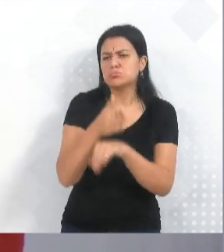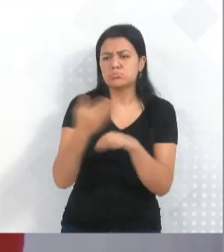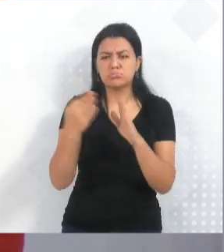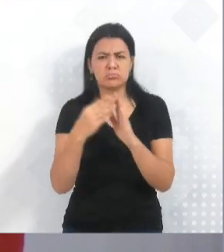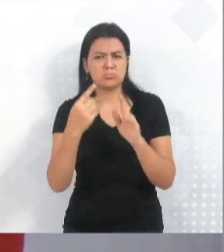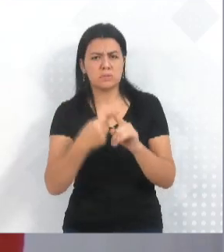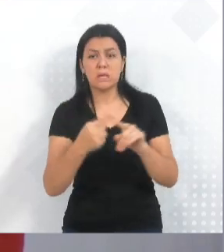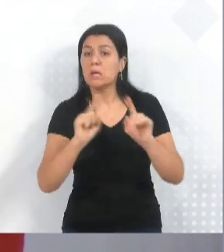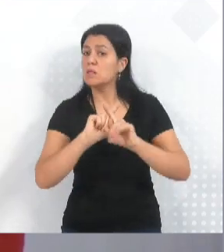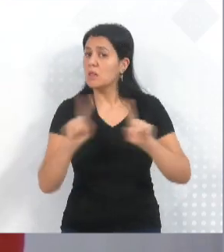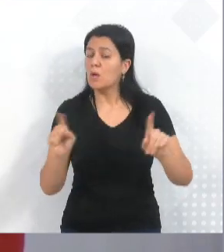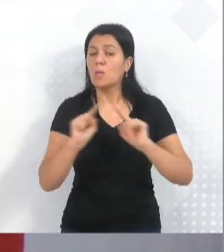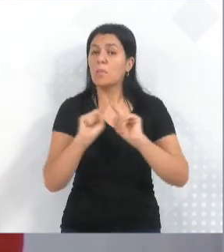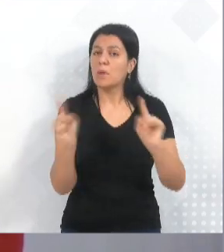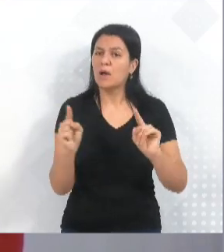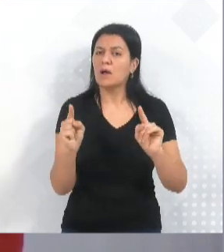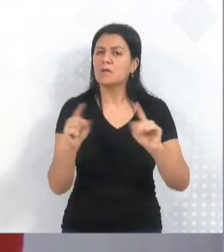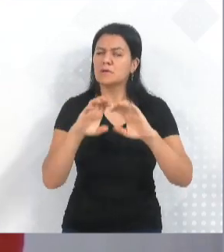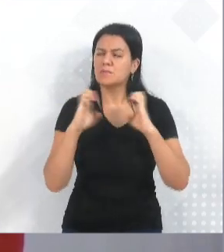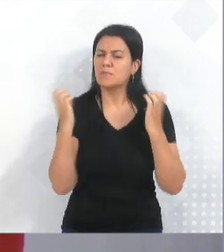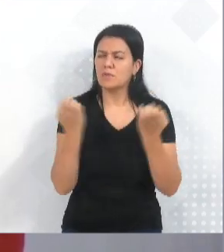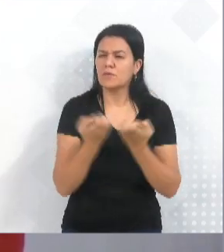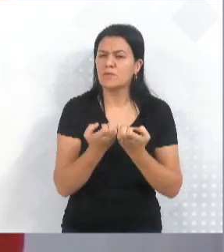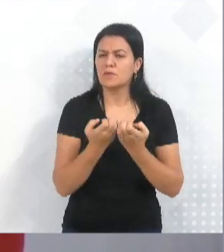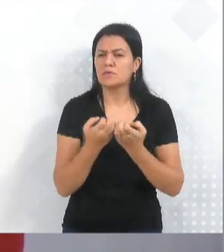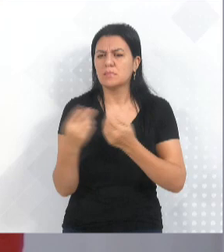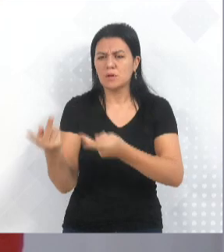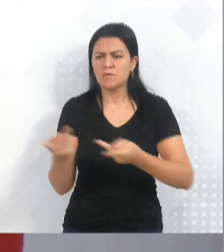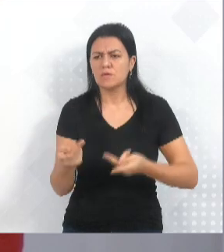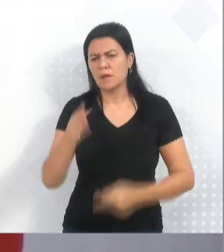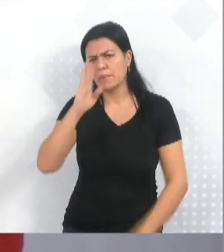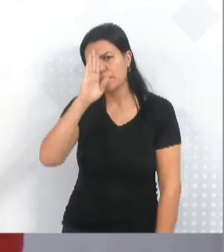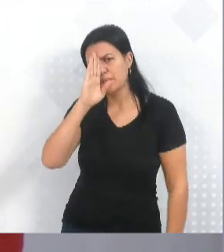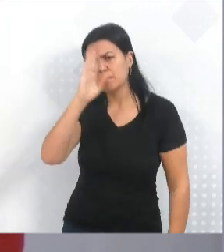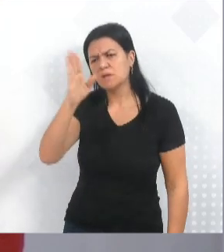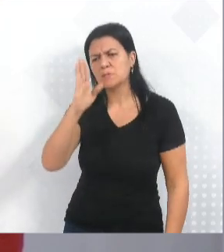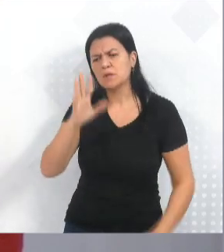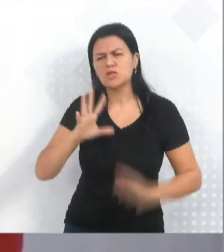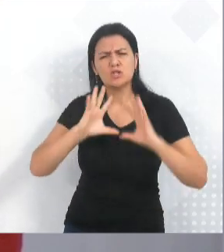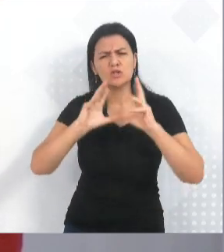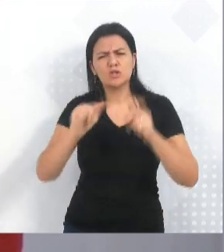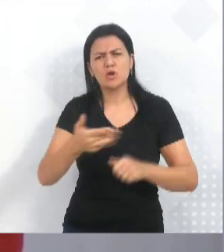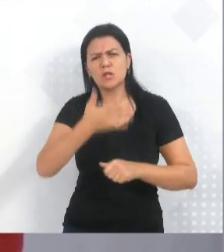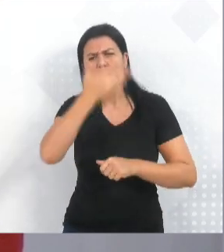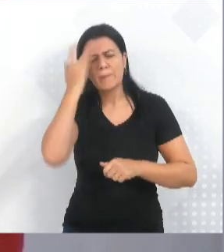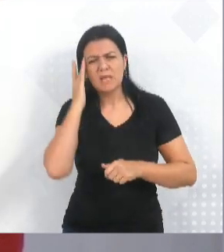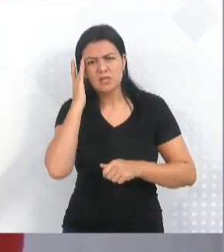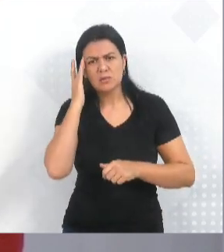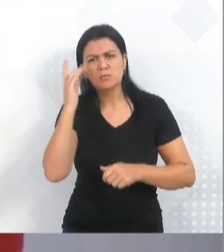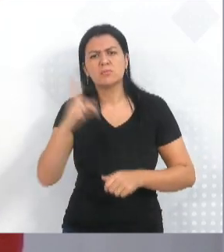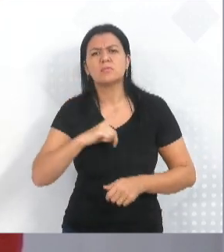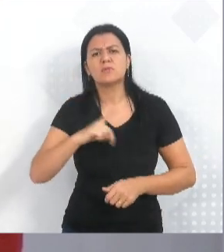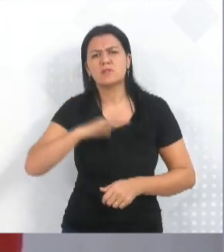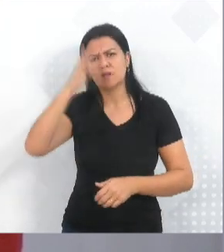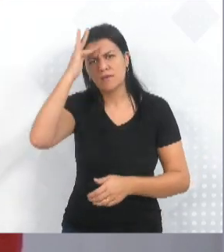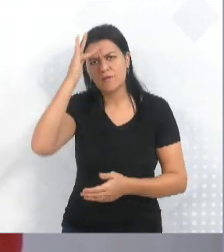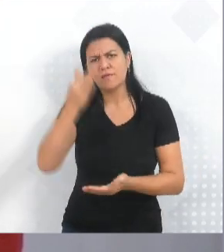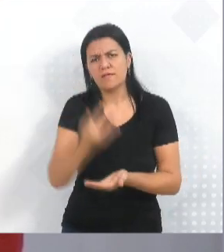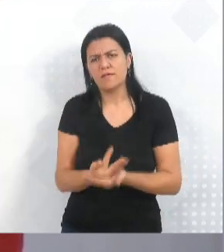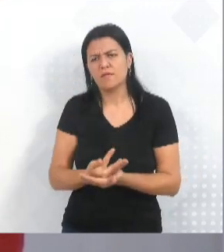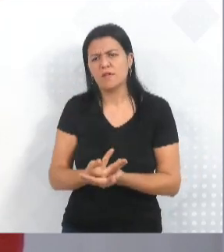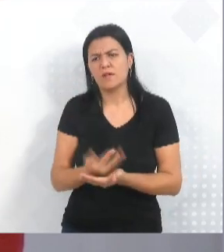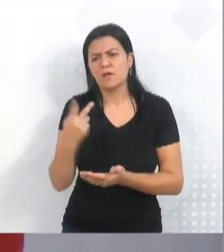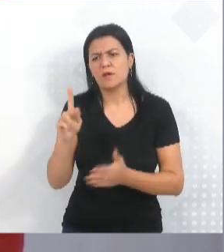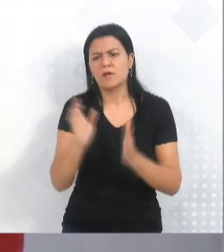um evento para reunir principalmente todos os cristãos, todos que professam a fé em Jesus Cristo.